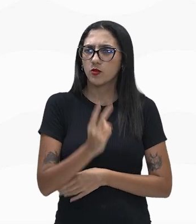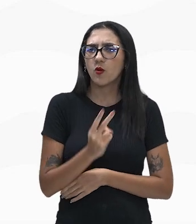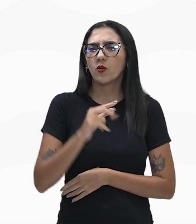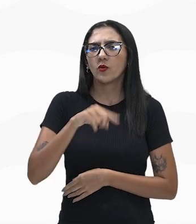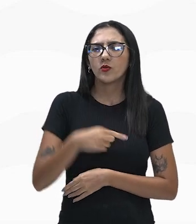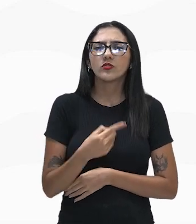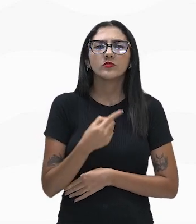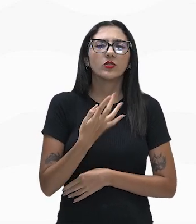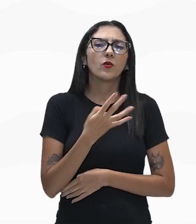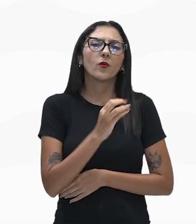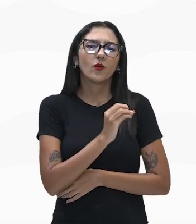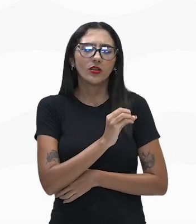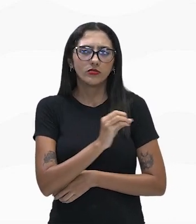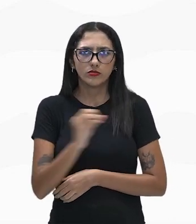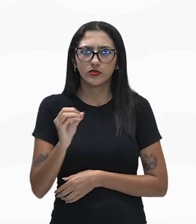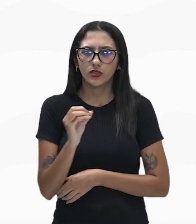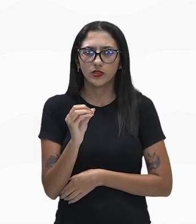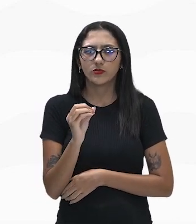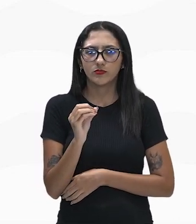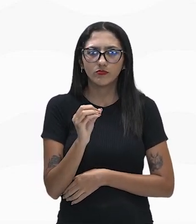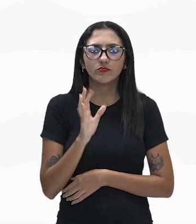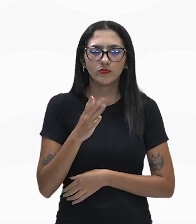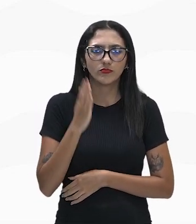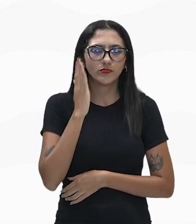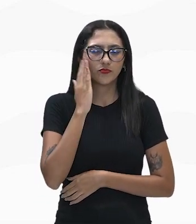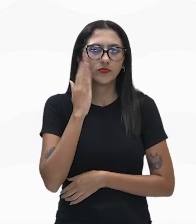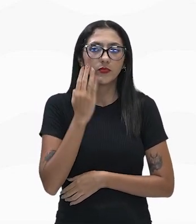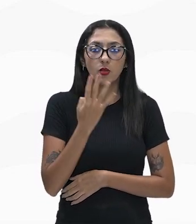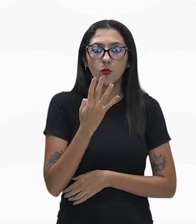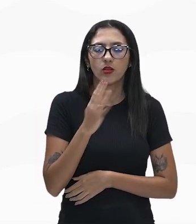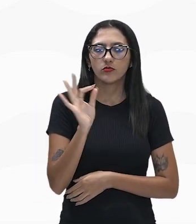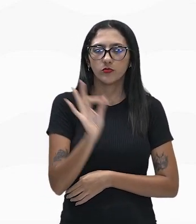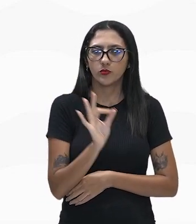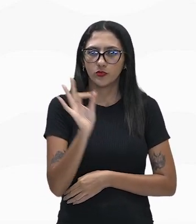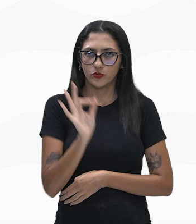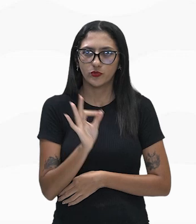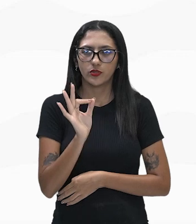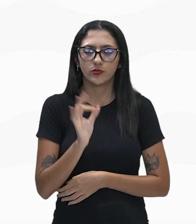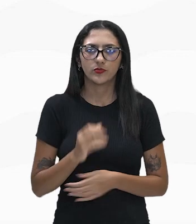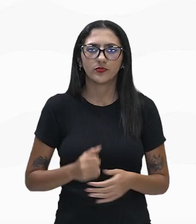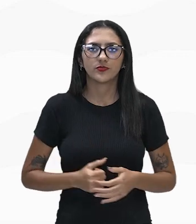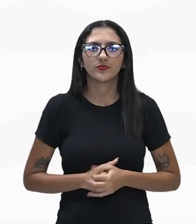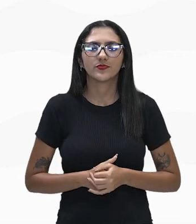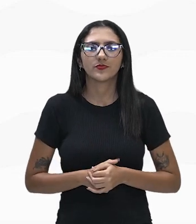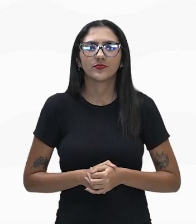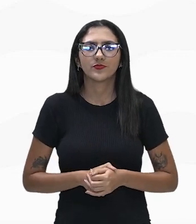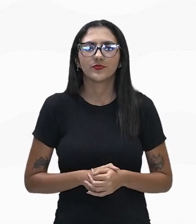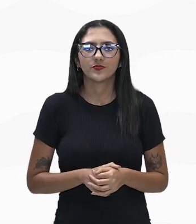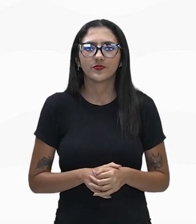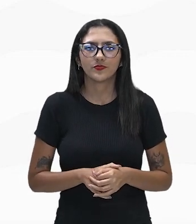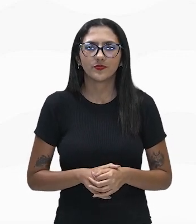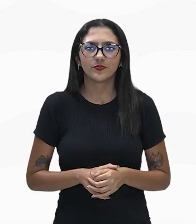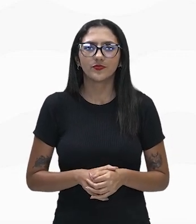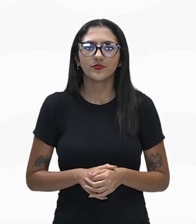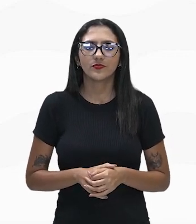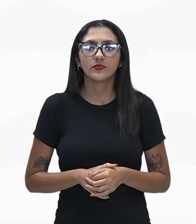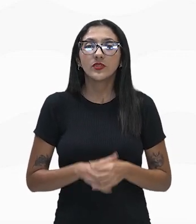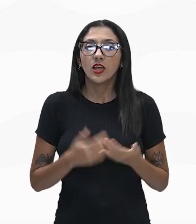mil reais. O IPVA, como já foi dito, é 4% do valor do veículo, tá bom? Então observe